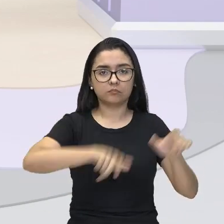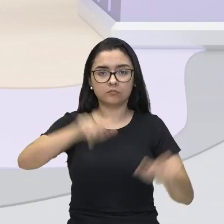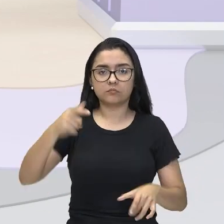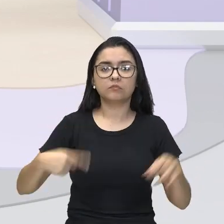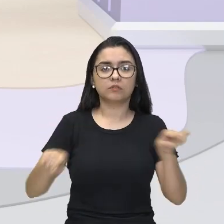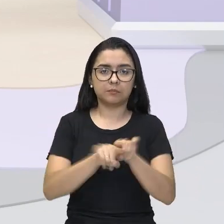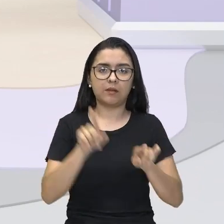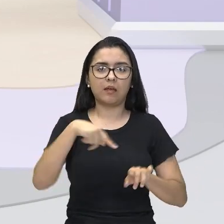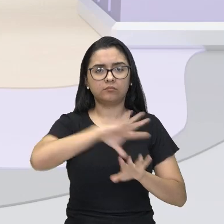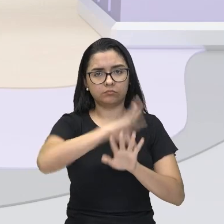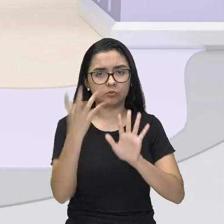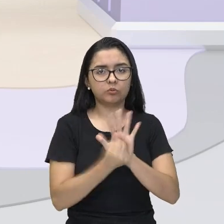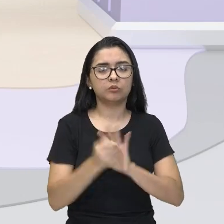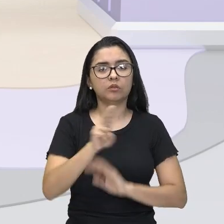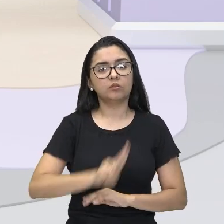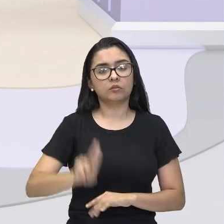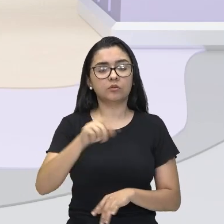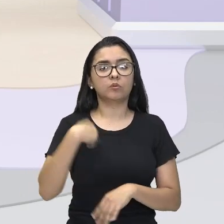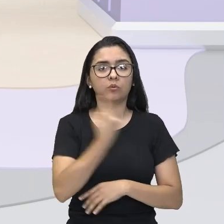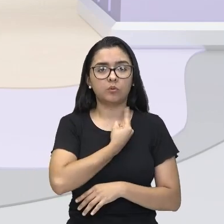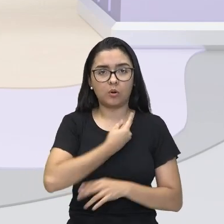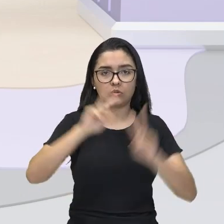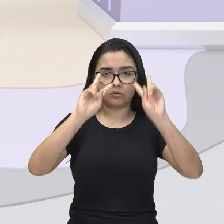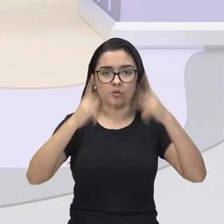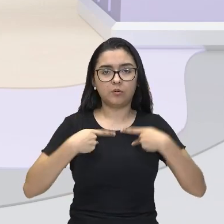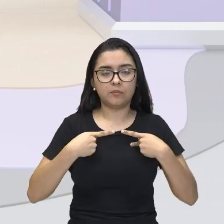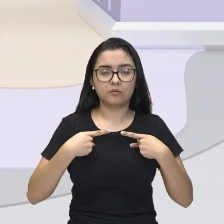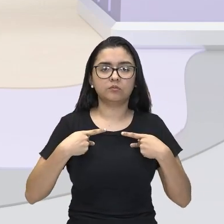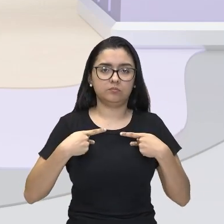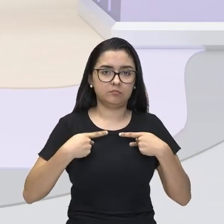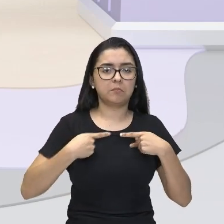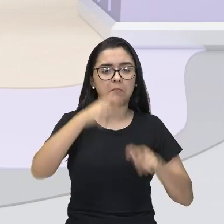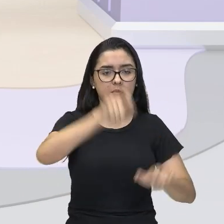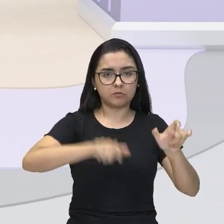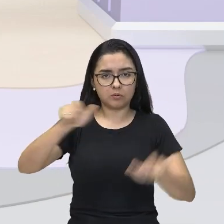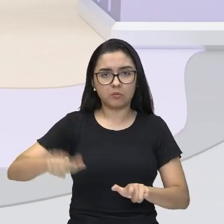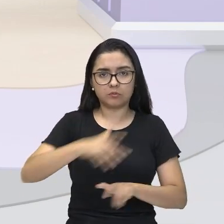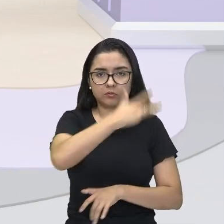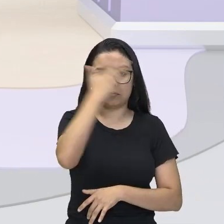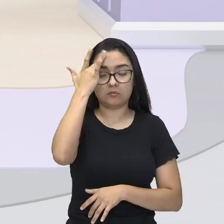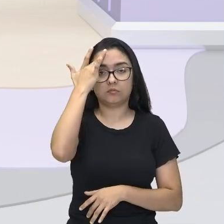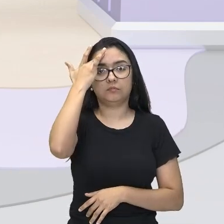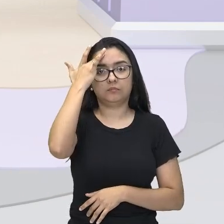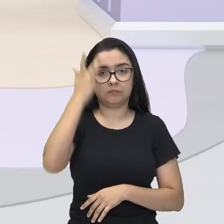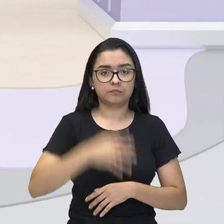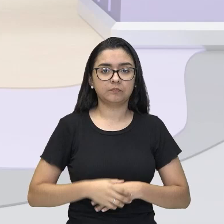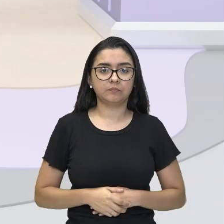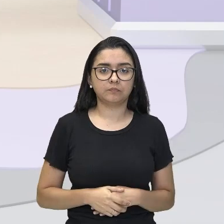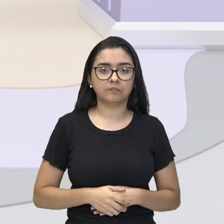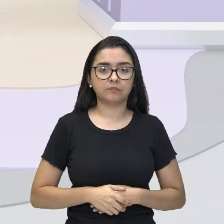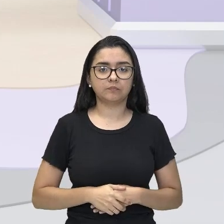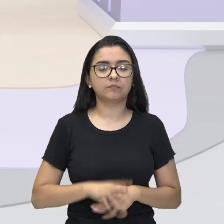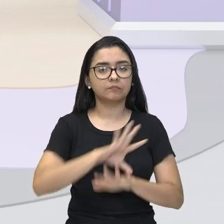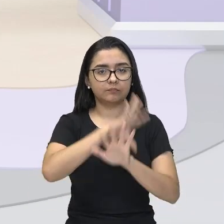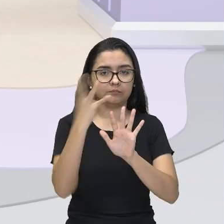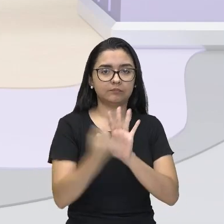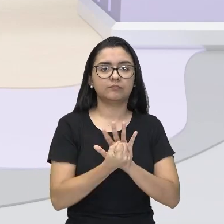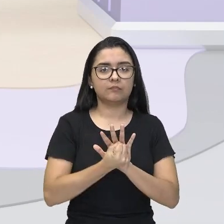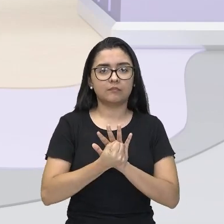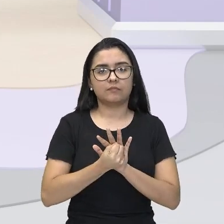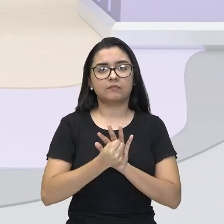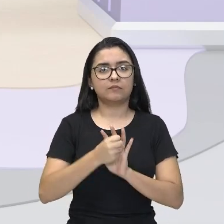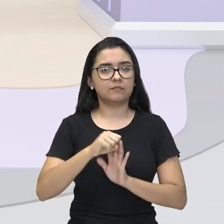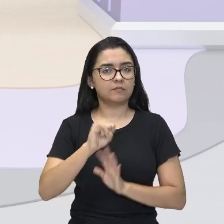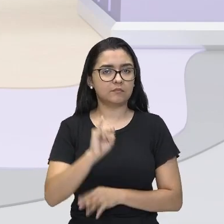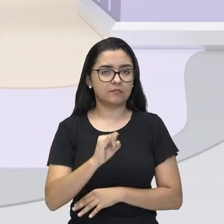ser simbólico. Nós, seres humanos, pessoas humanas, somos pessoas